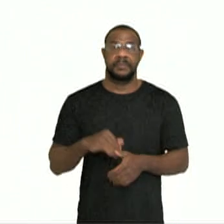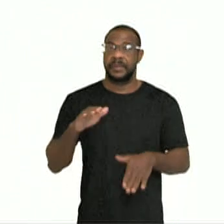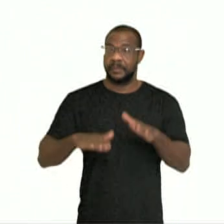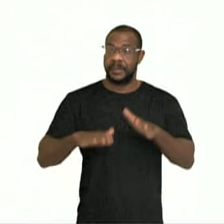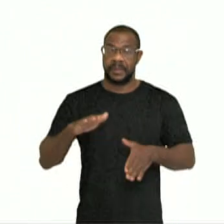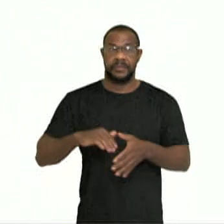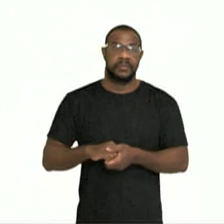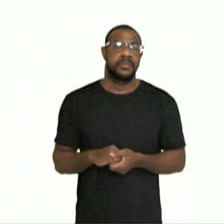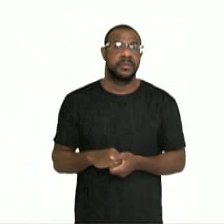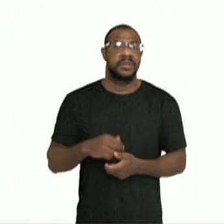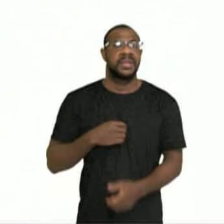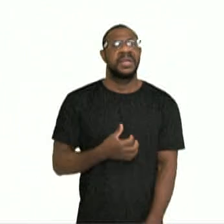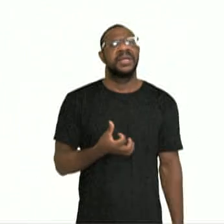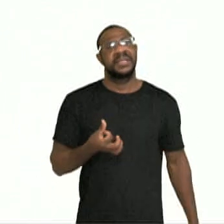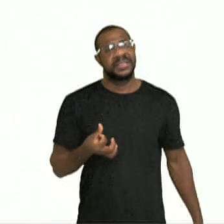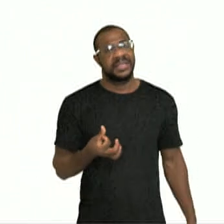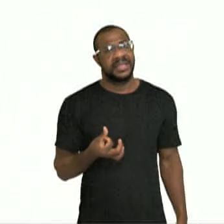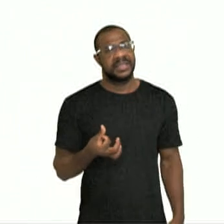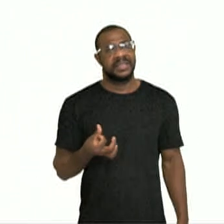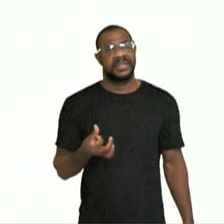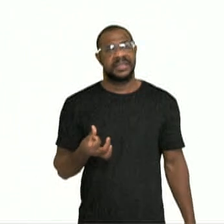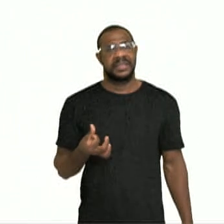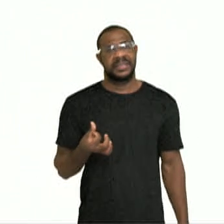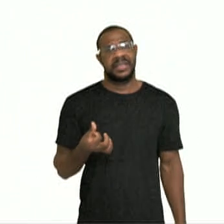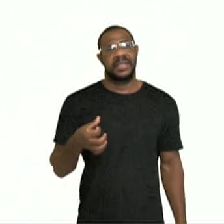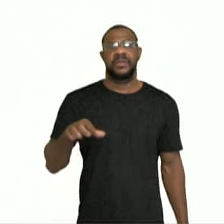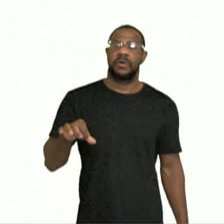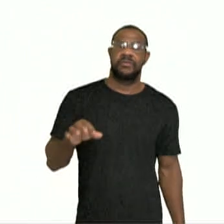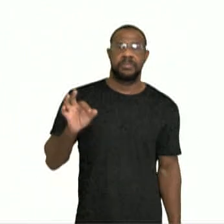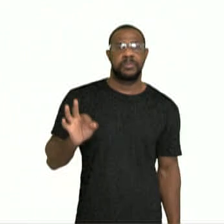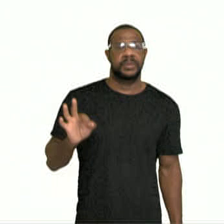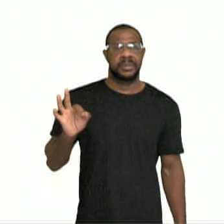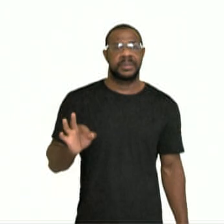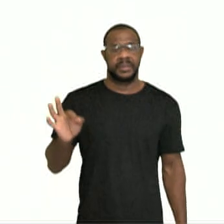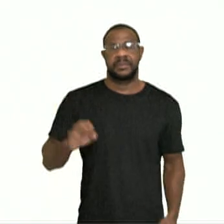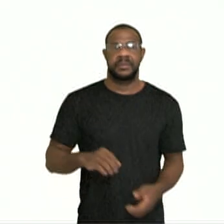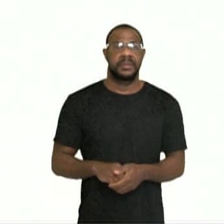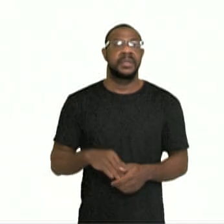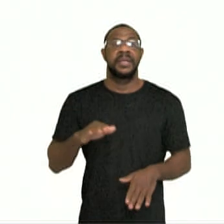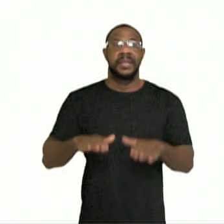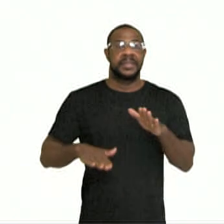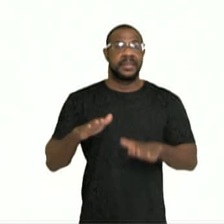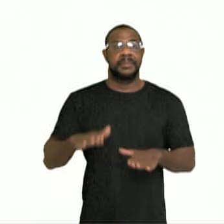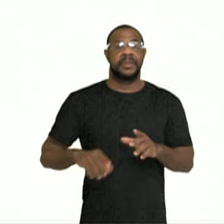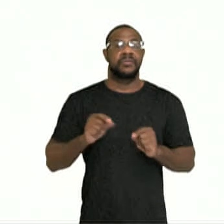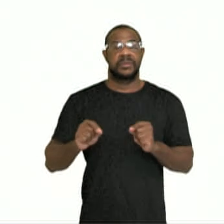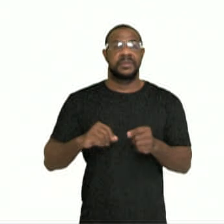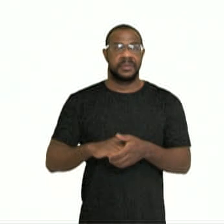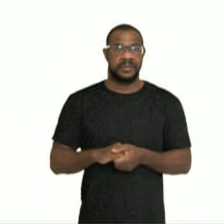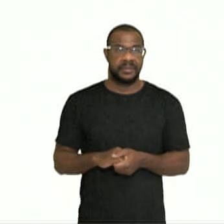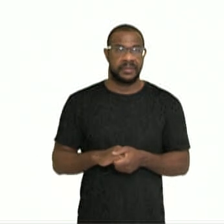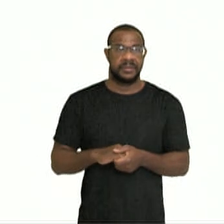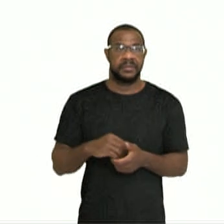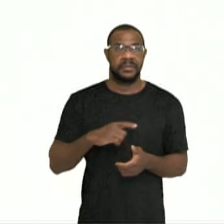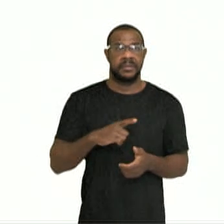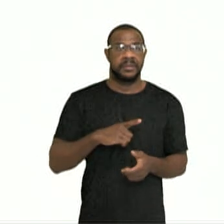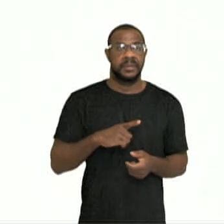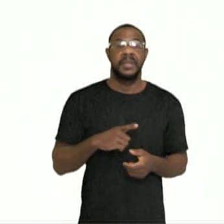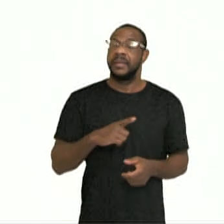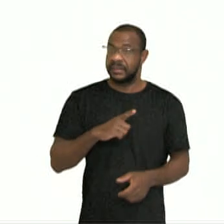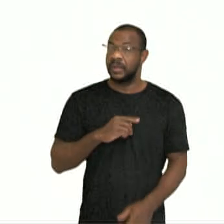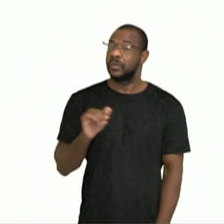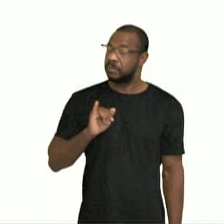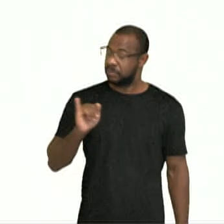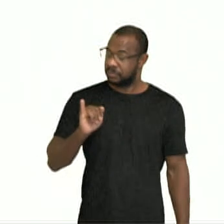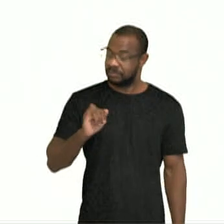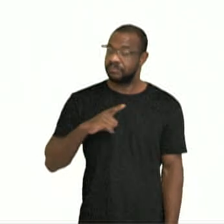instituição, entre 6% e 9%. Mas, como eu falei, vai ter sobre esse rendimento o imposto de renda. Vamos